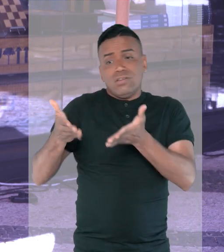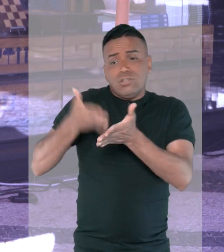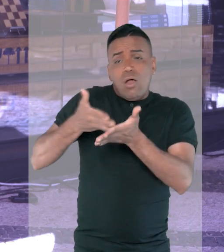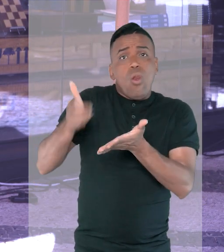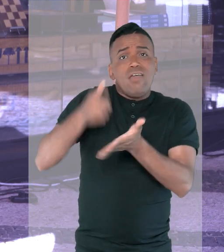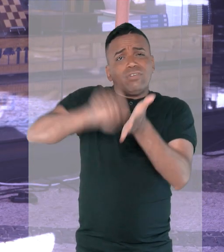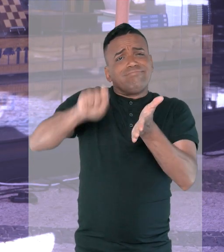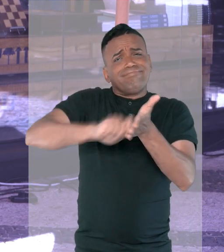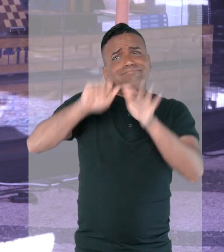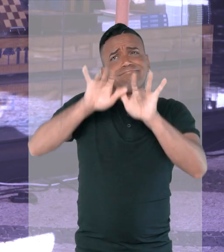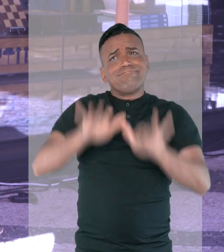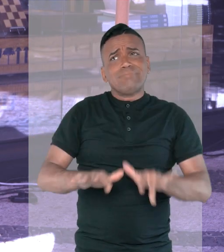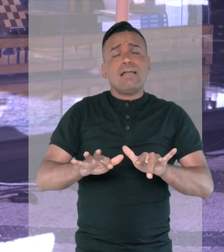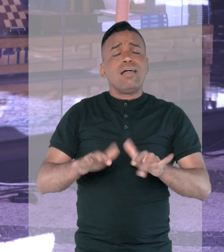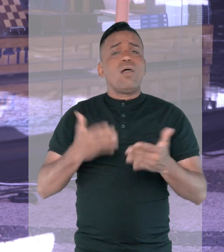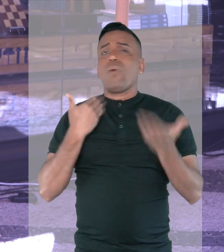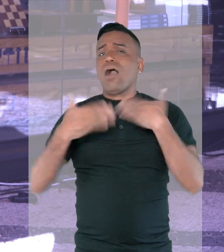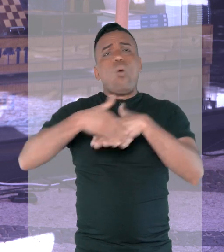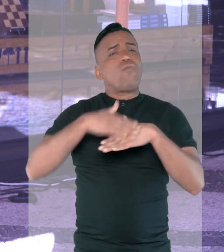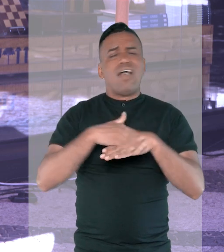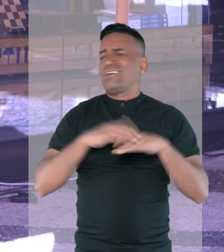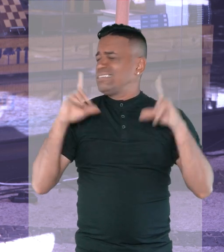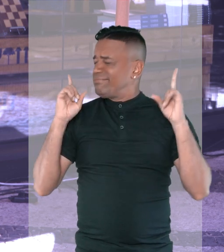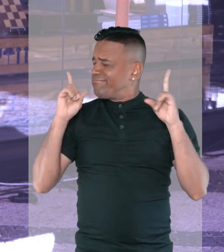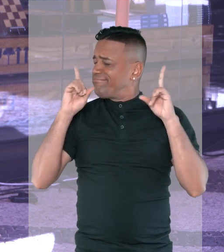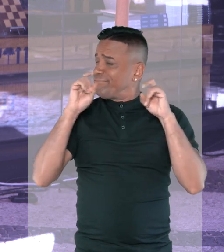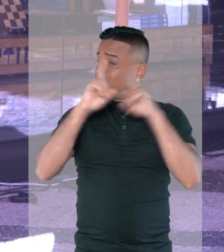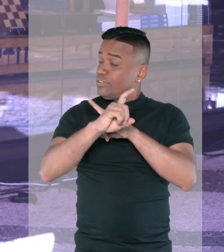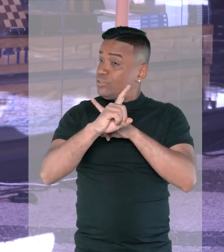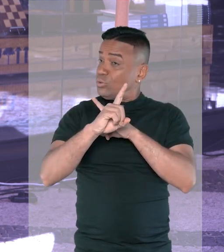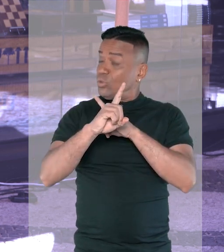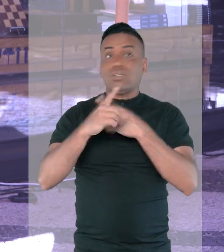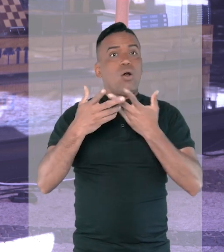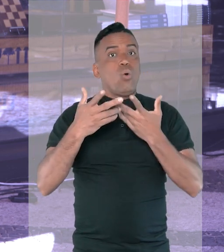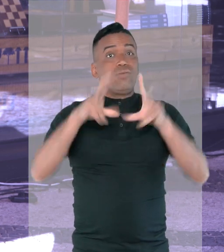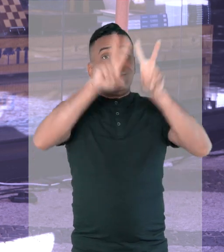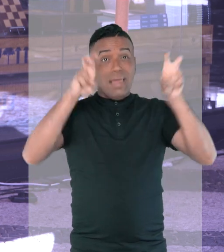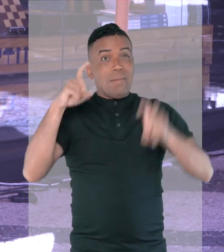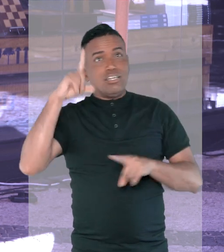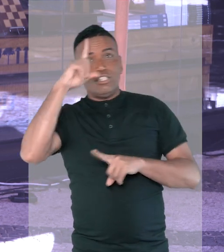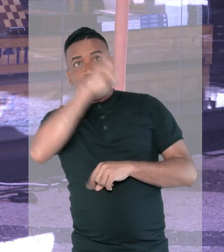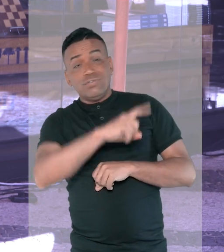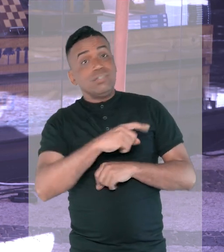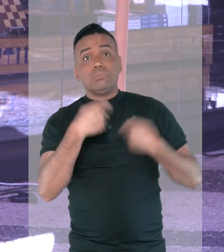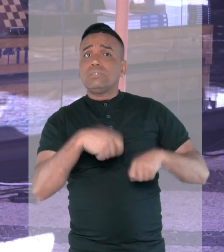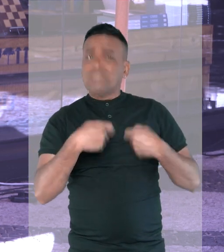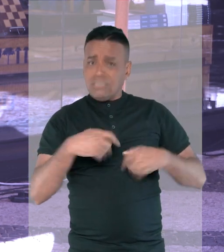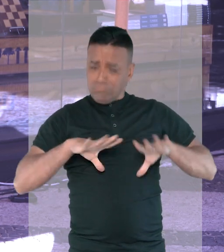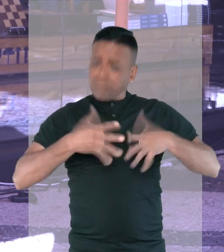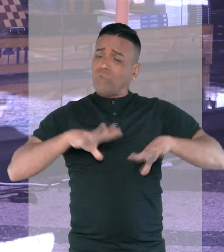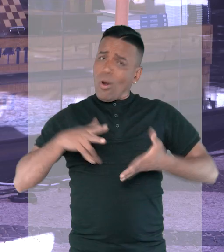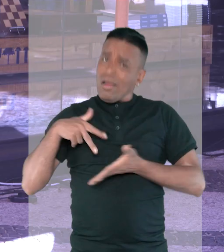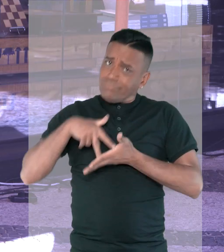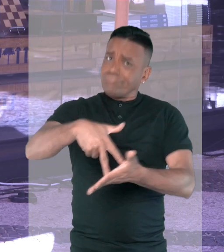muita noção de que é uma conversa difícil, e eu acho que por ser uma conversa difícil, nós nos negamos